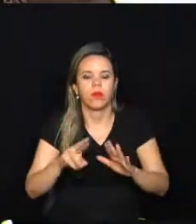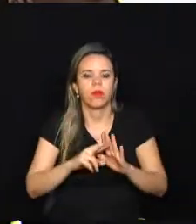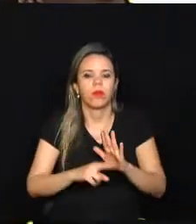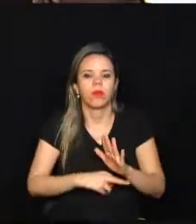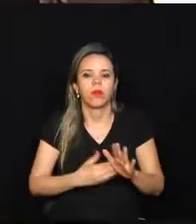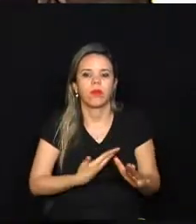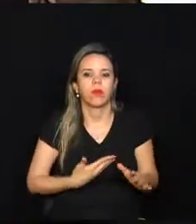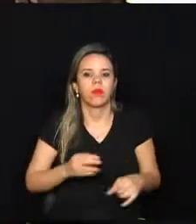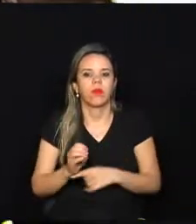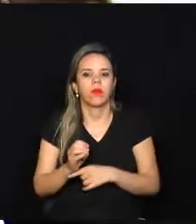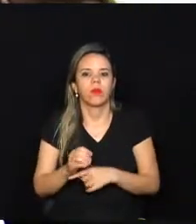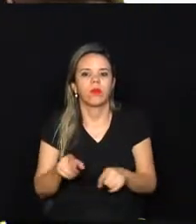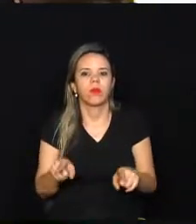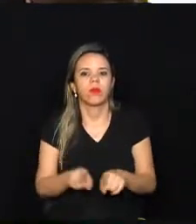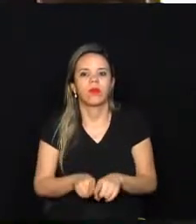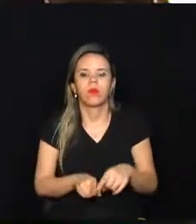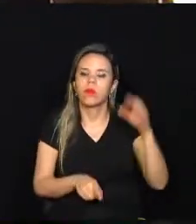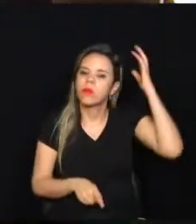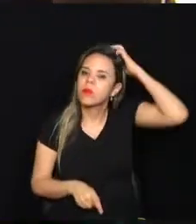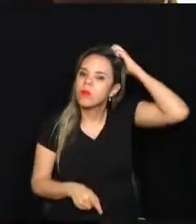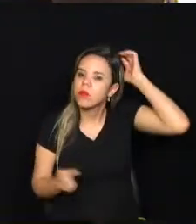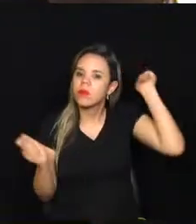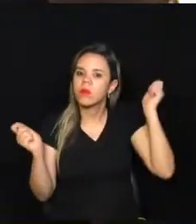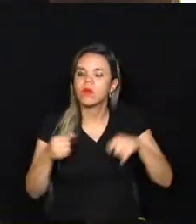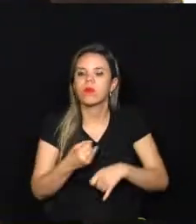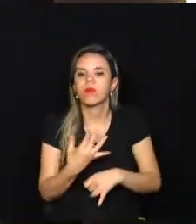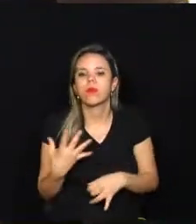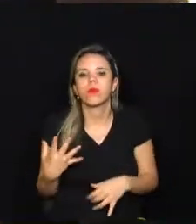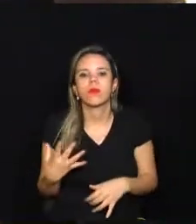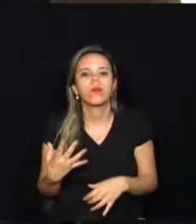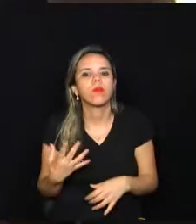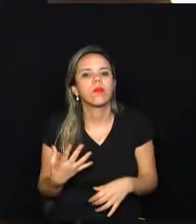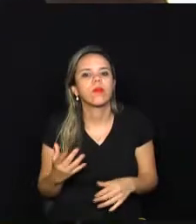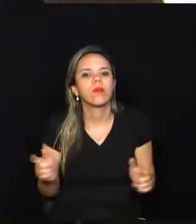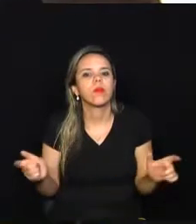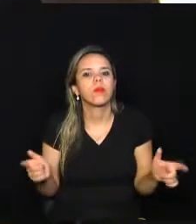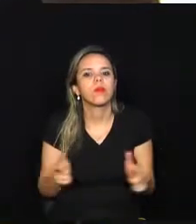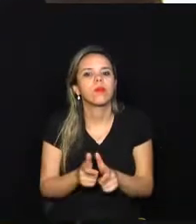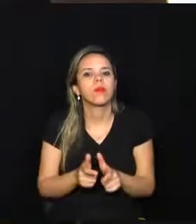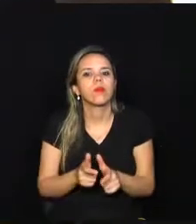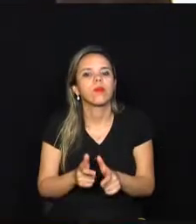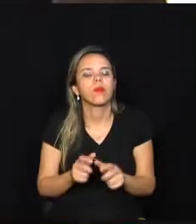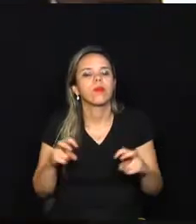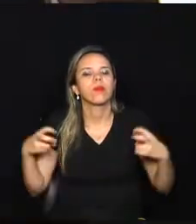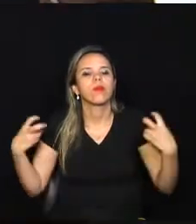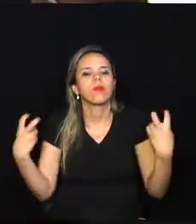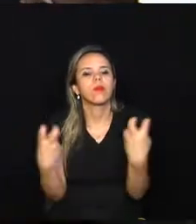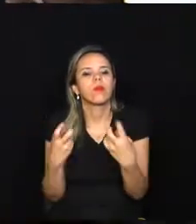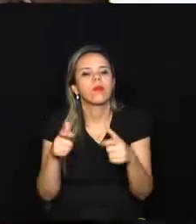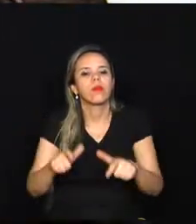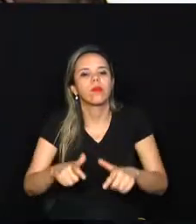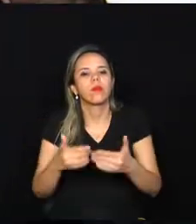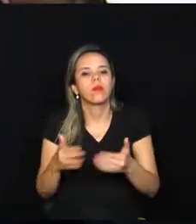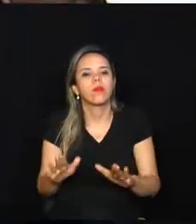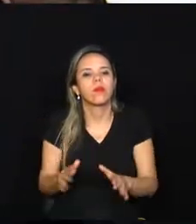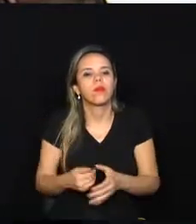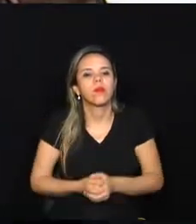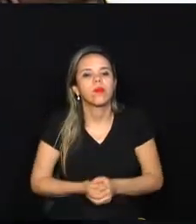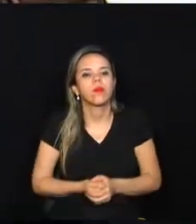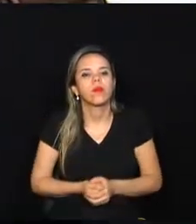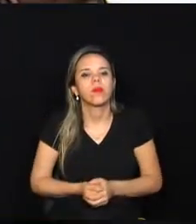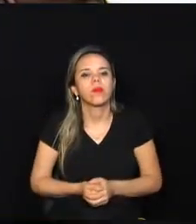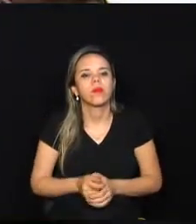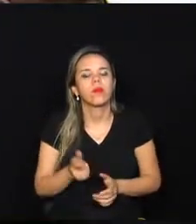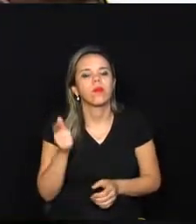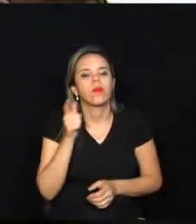governo do estado, seguindo também a capacidade, né, uma capacidade reduzida dos estádios, estádio é um lugar aberto, né, onde